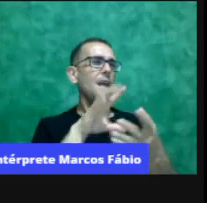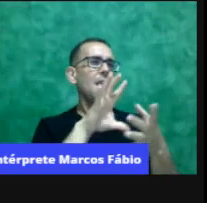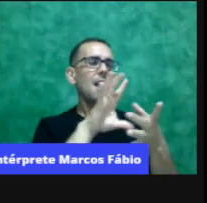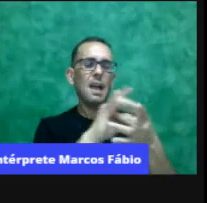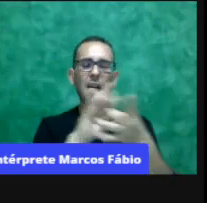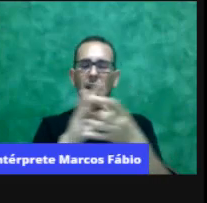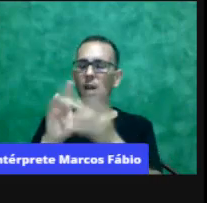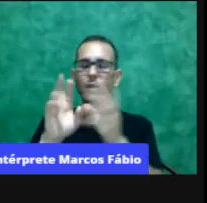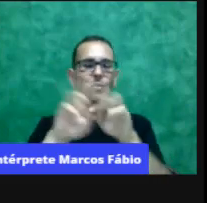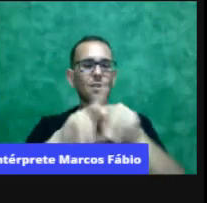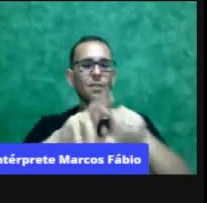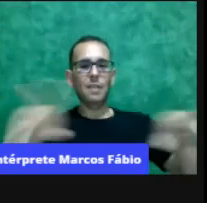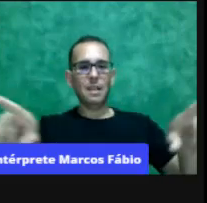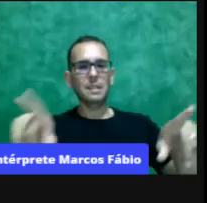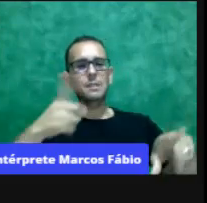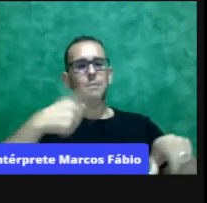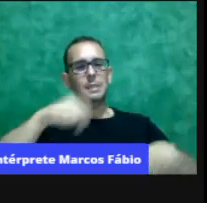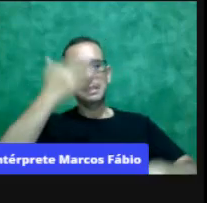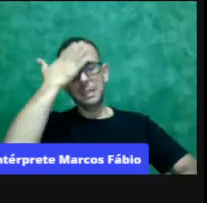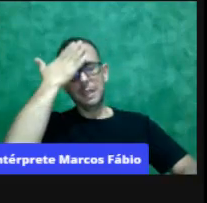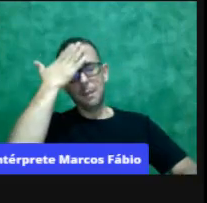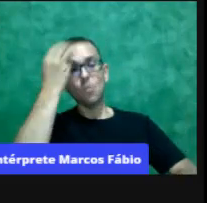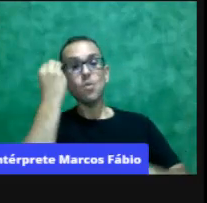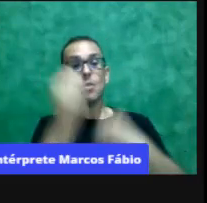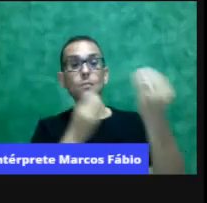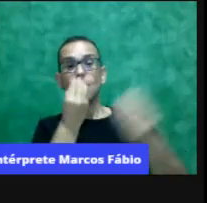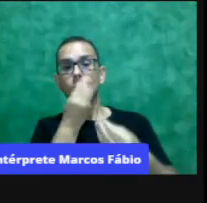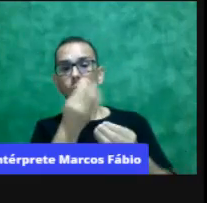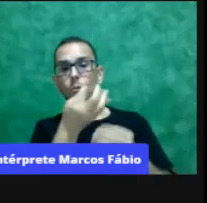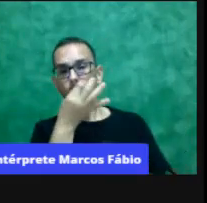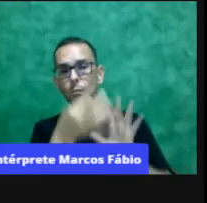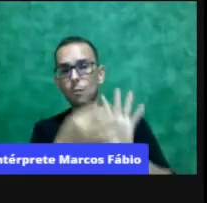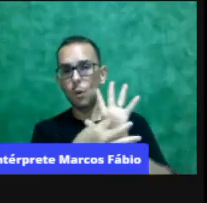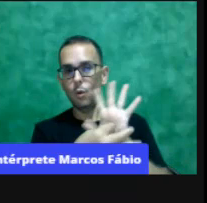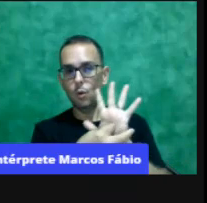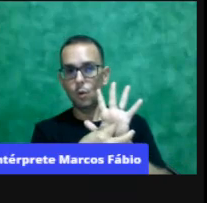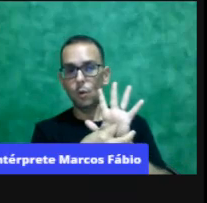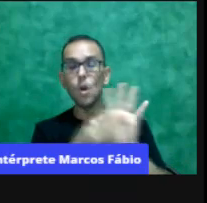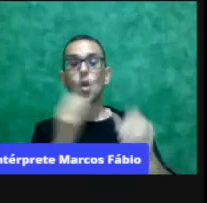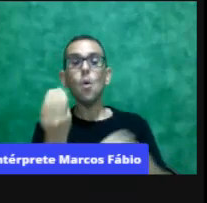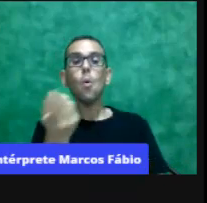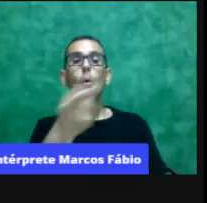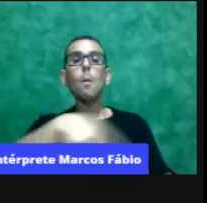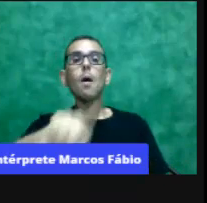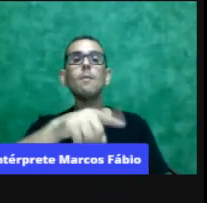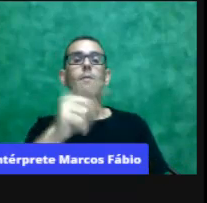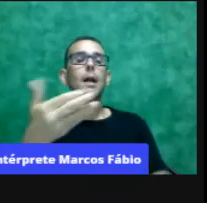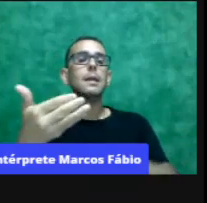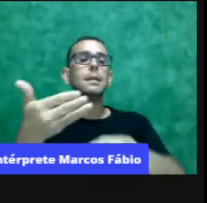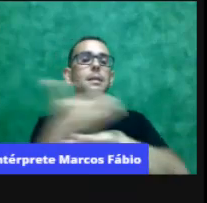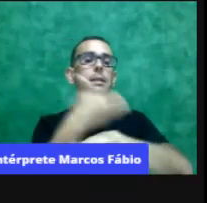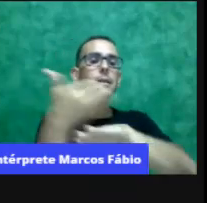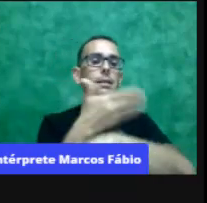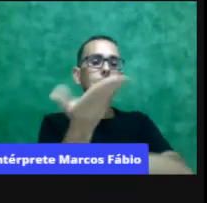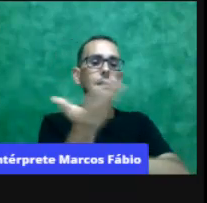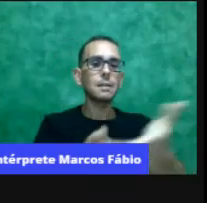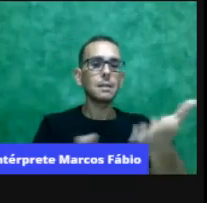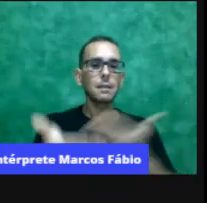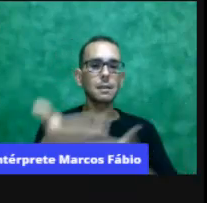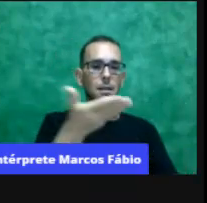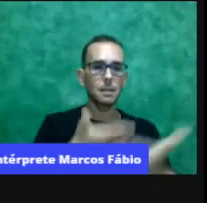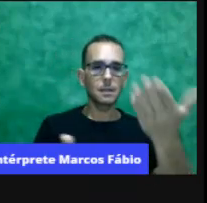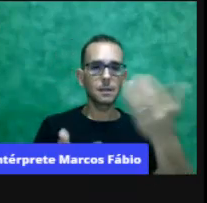e a gente precisa saber o que a gente vai propor, né? E como elas vão interagir com isso tudo. Passa para mim, por